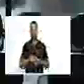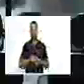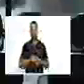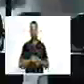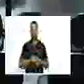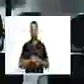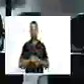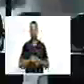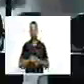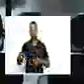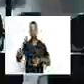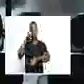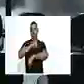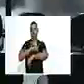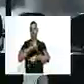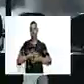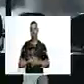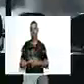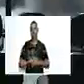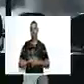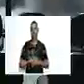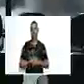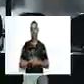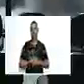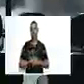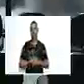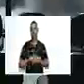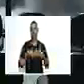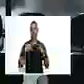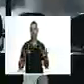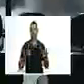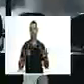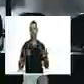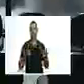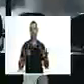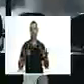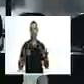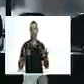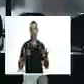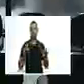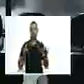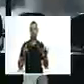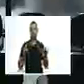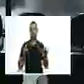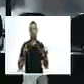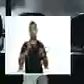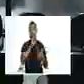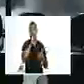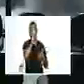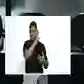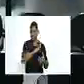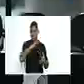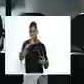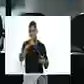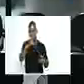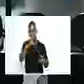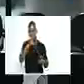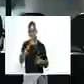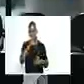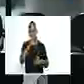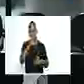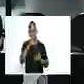também então eh eh eh a gente poderia fazer uma parceria porque o s também não pode assumir isso não a